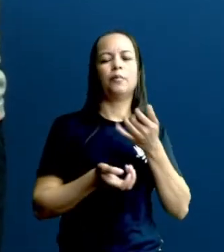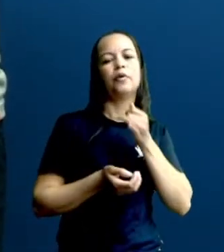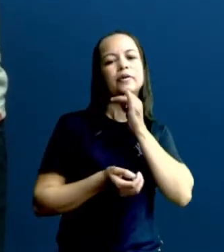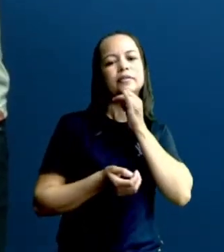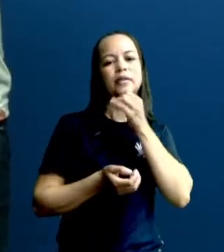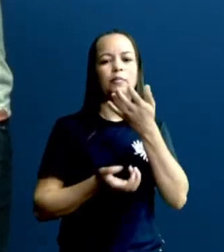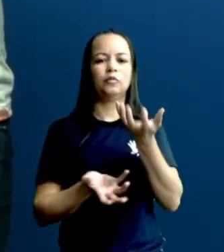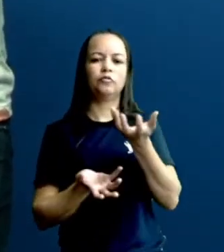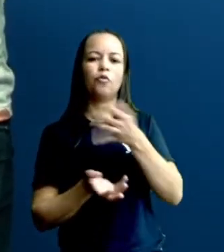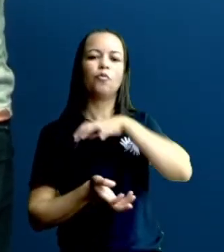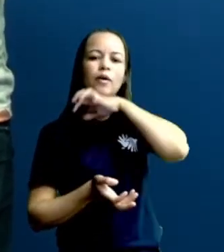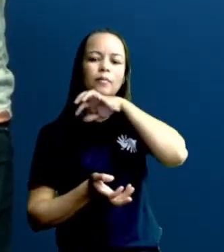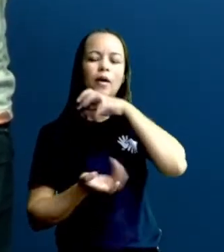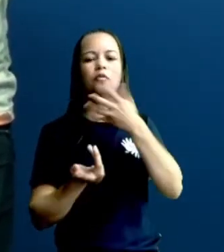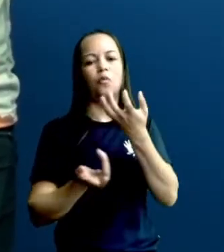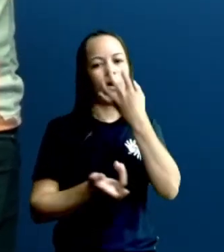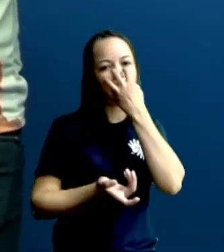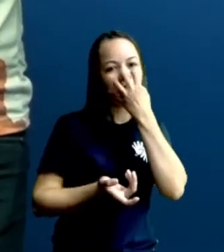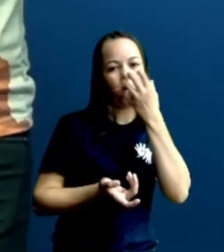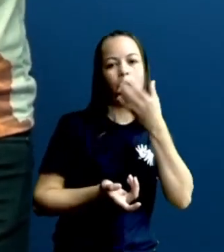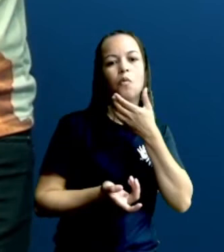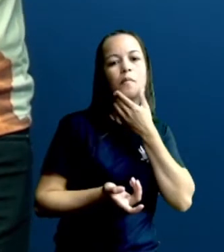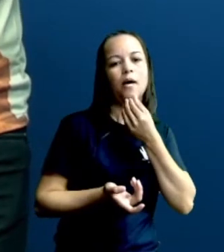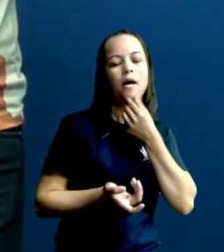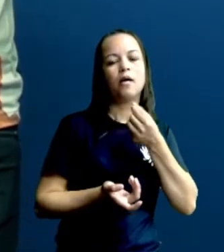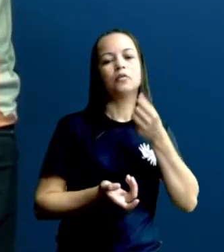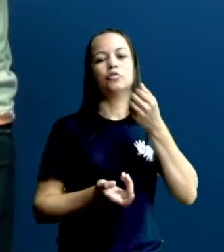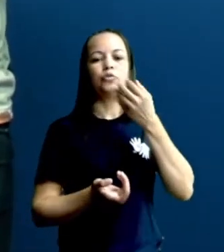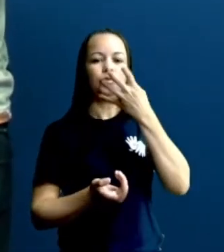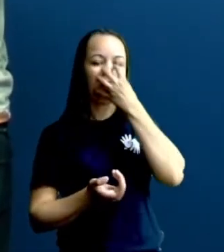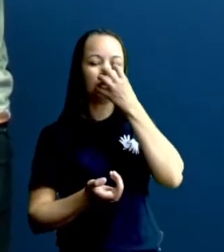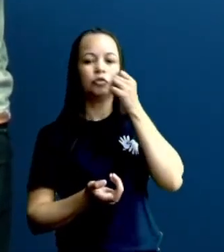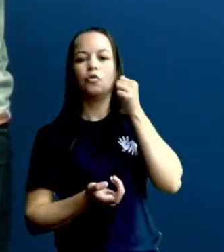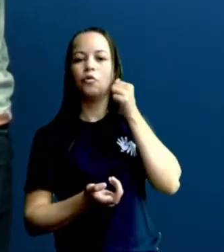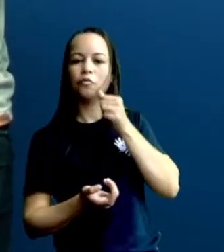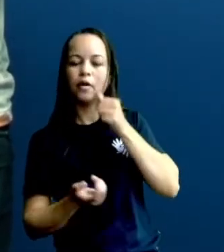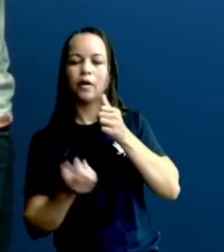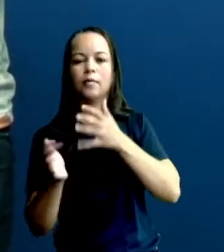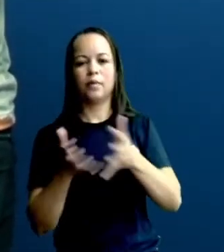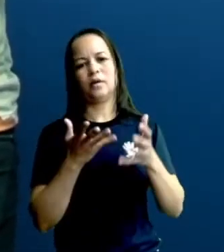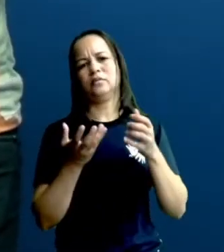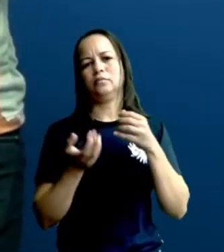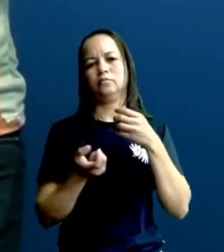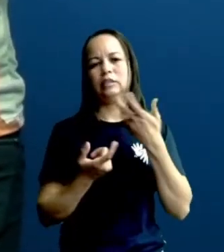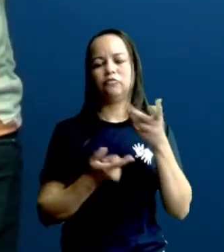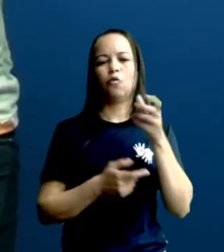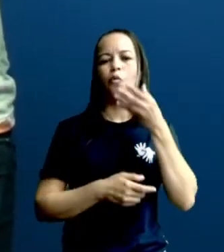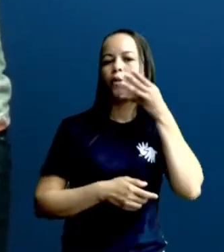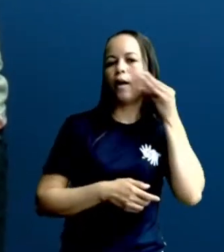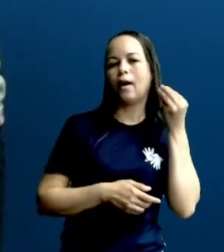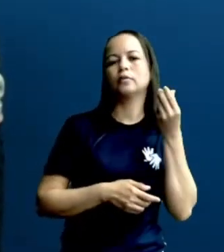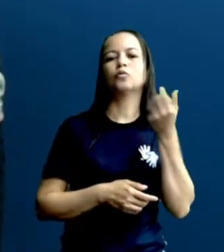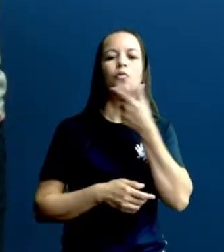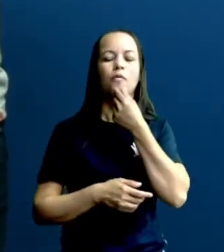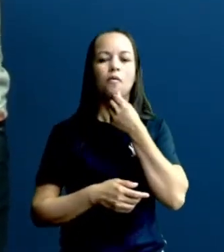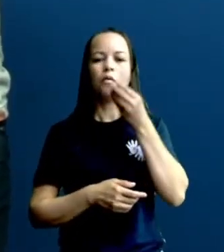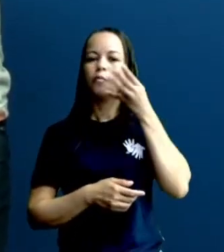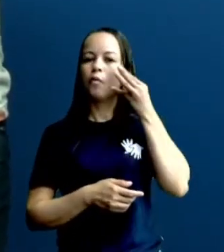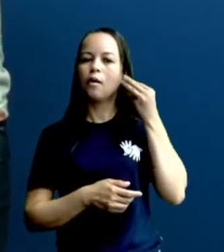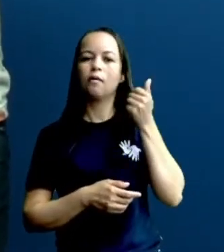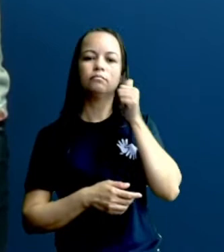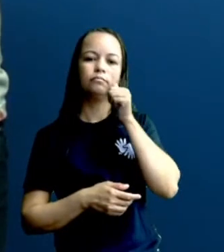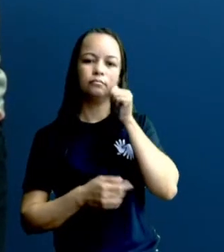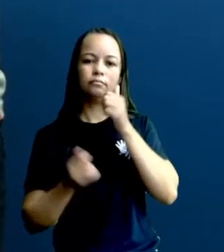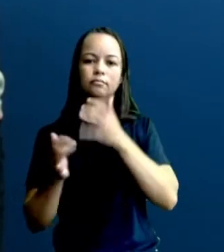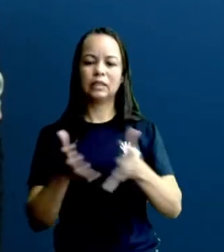cachorro fêmea, ou será um gato macho, um gato fêmea. No entanto, ainda outras características,